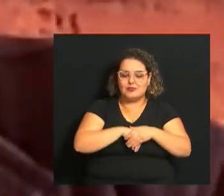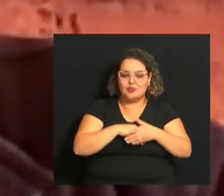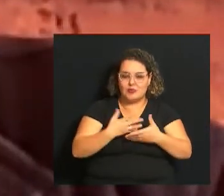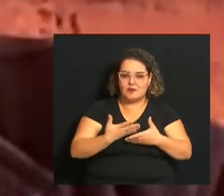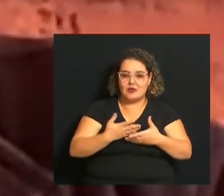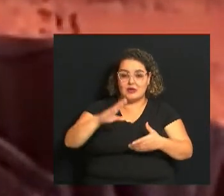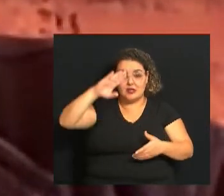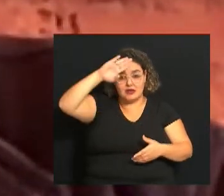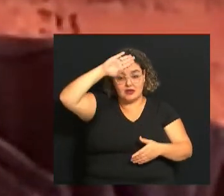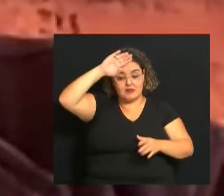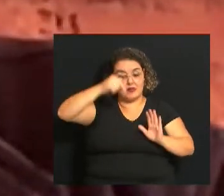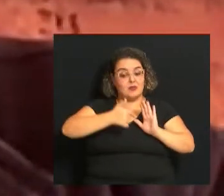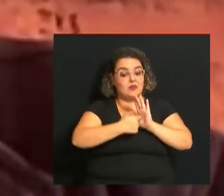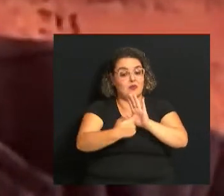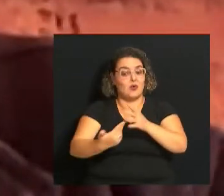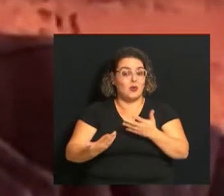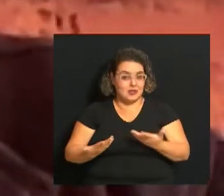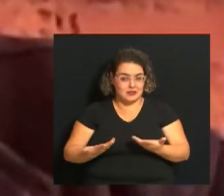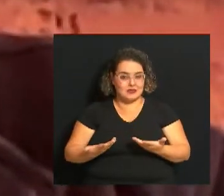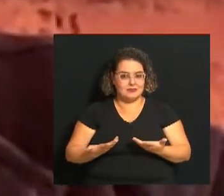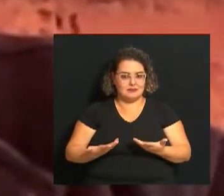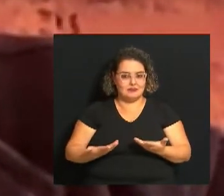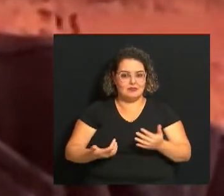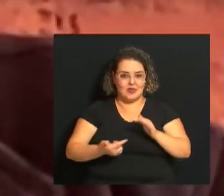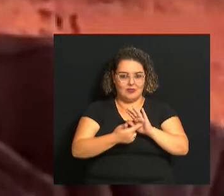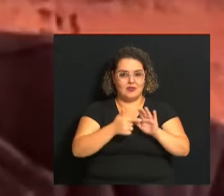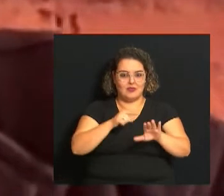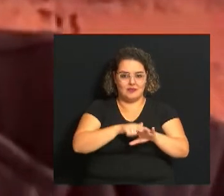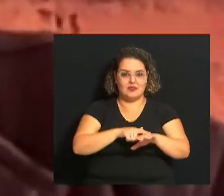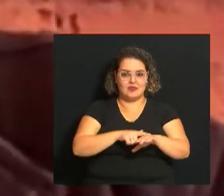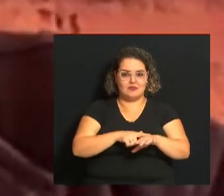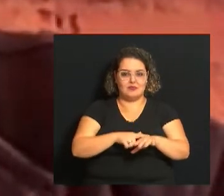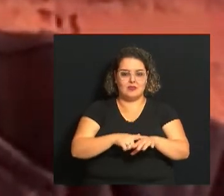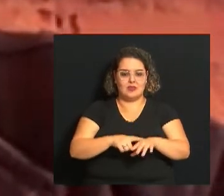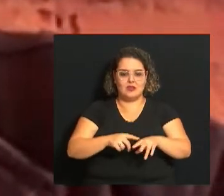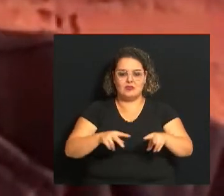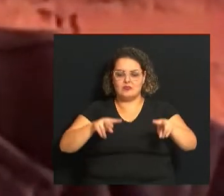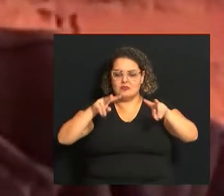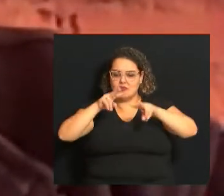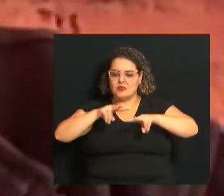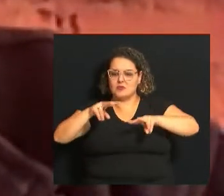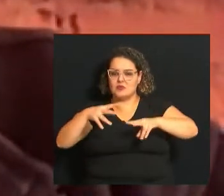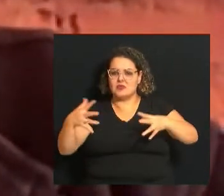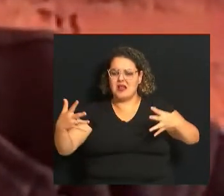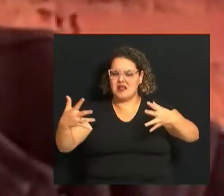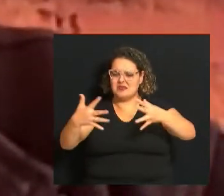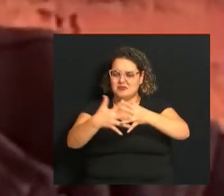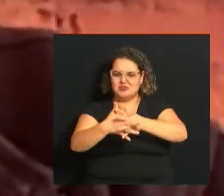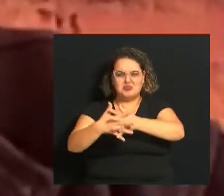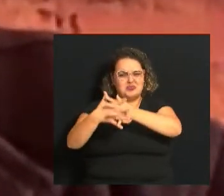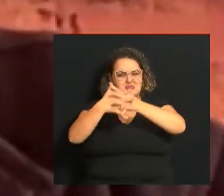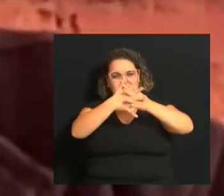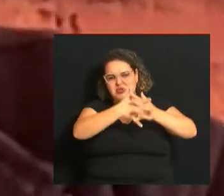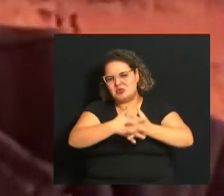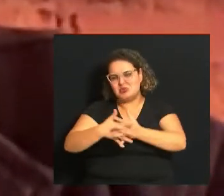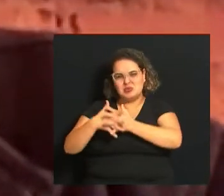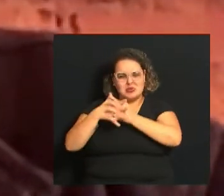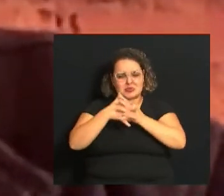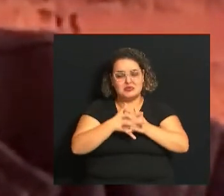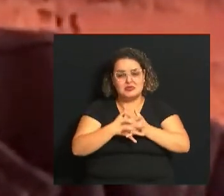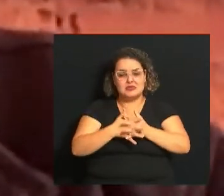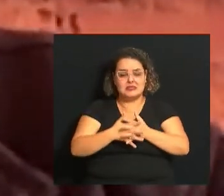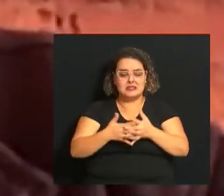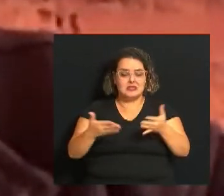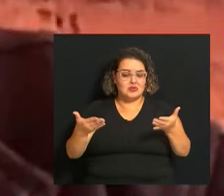pessoas parecem disputar e criar conflitos por uma situação que, na verdade, hoje é de escassez,